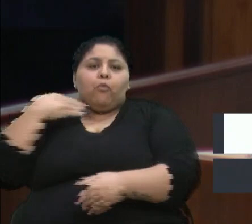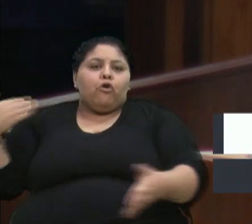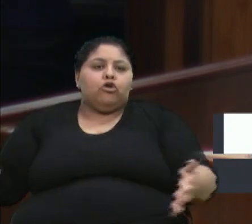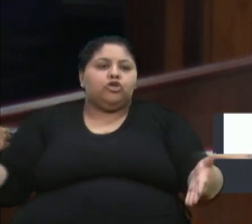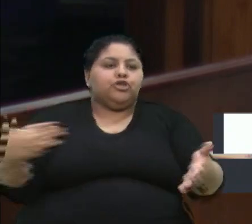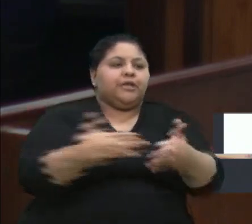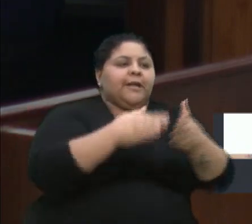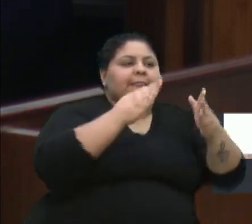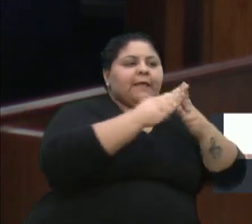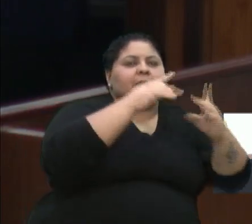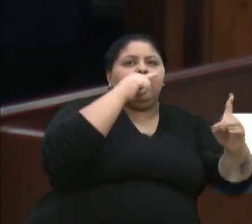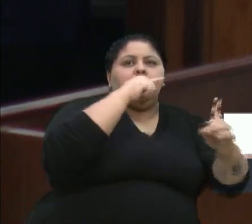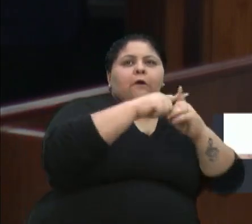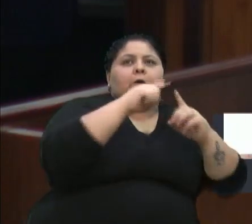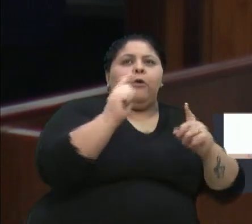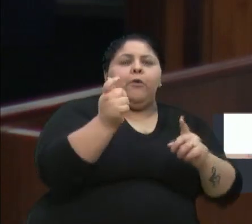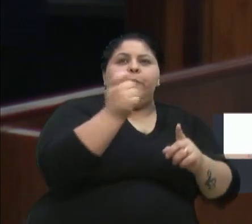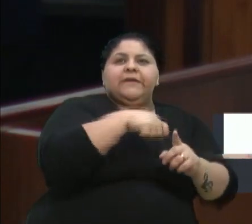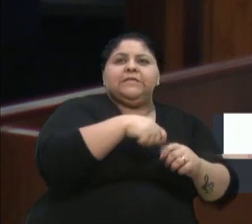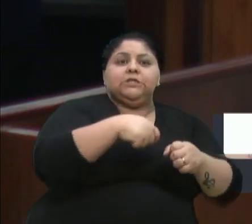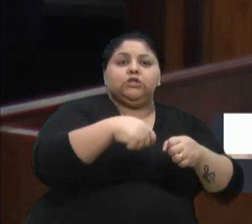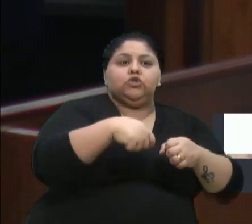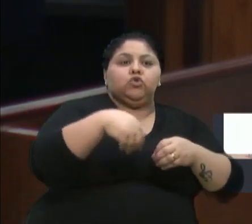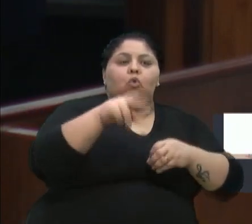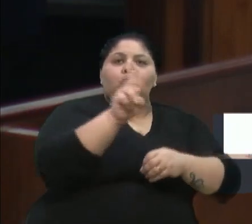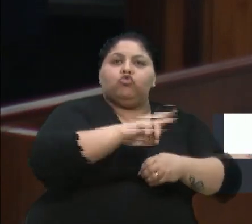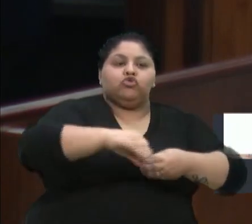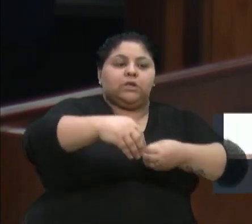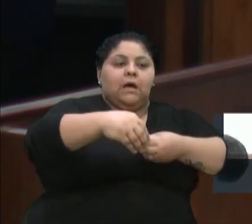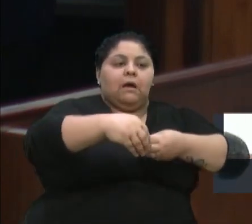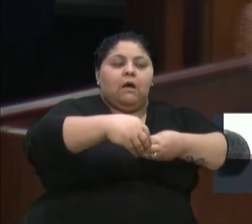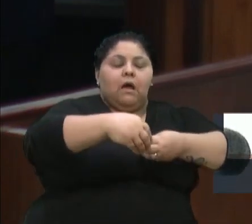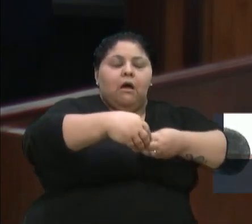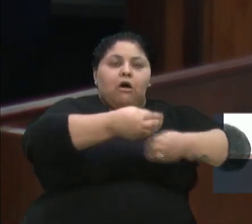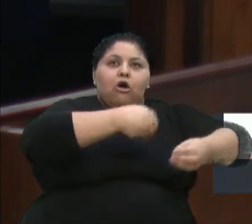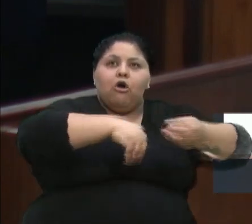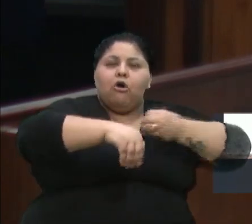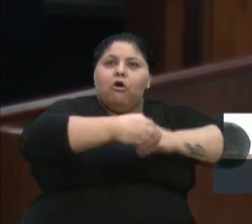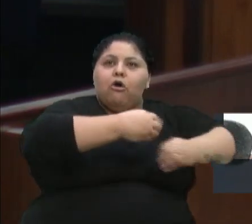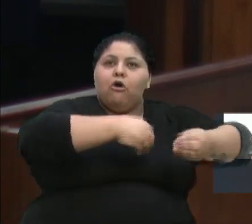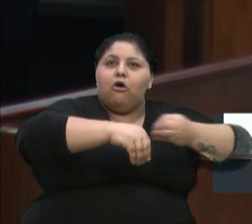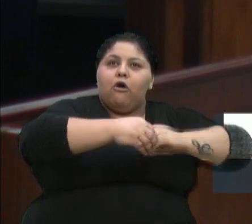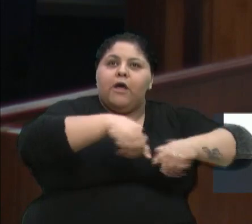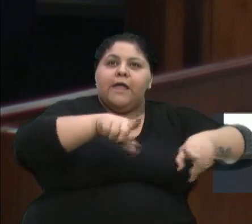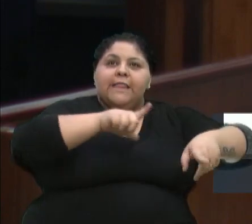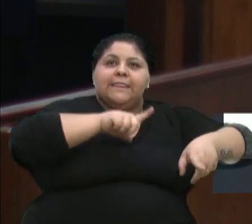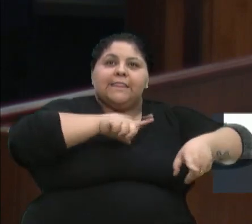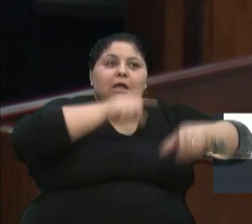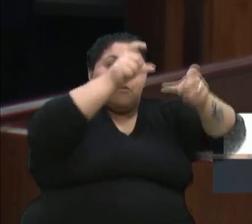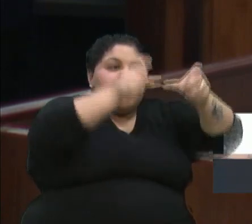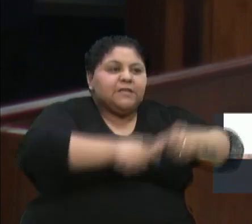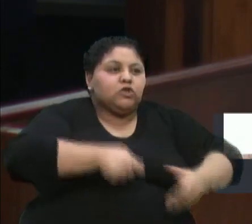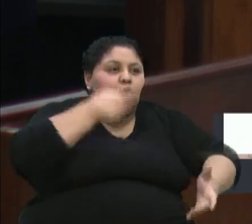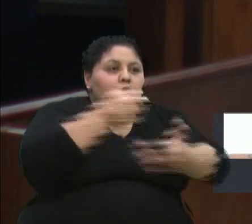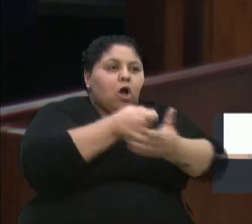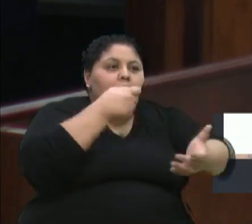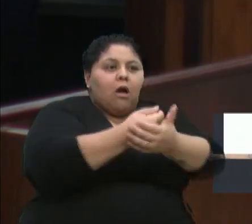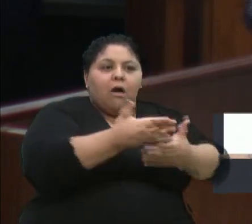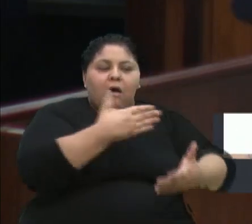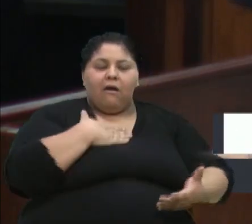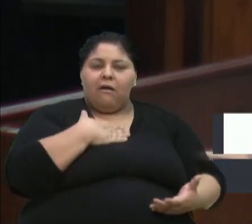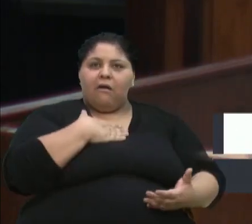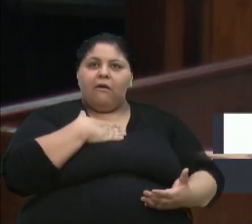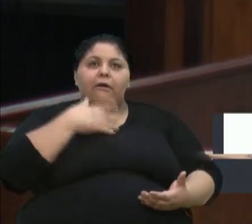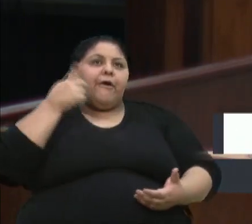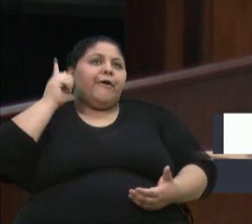com um pacote de papel no meu bolso, porque não consigo nem me concentrar que a gente me cobrando. É uma rede de esgoto,